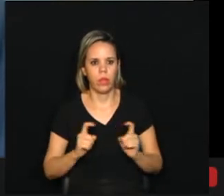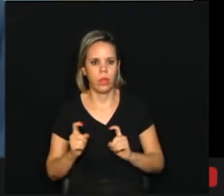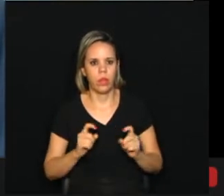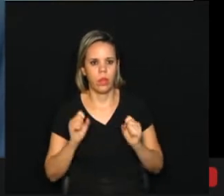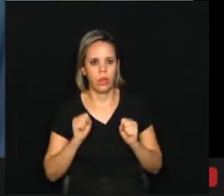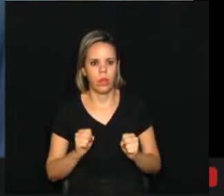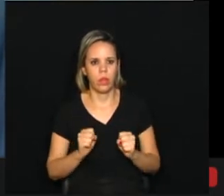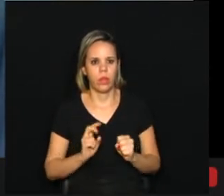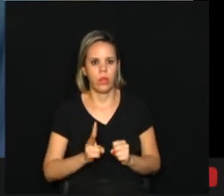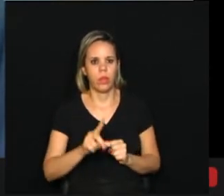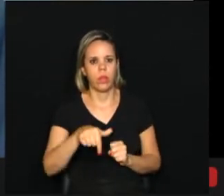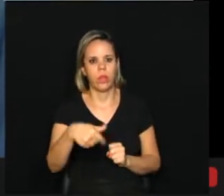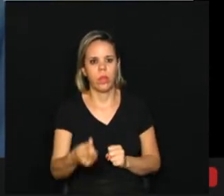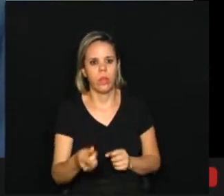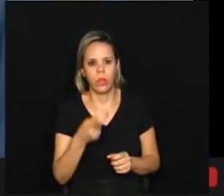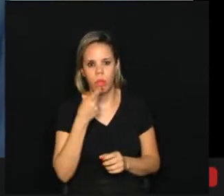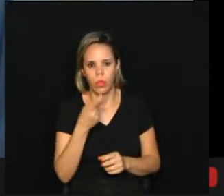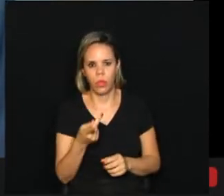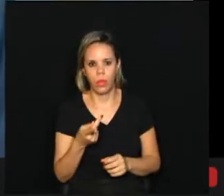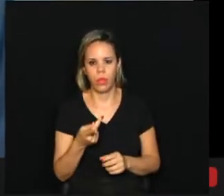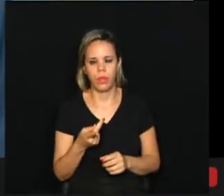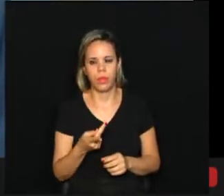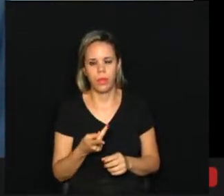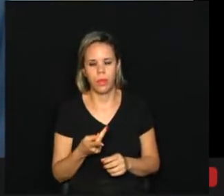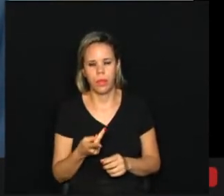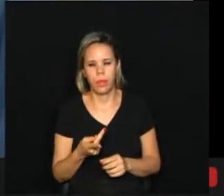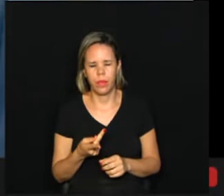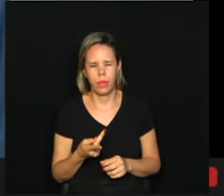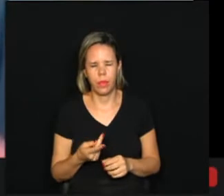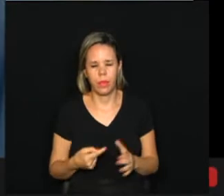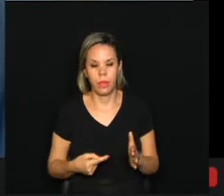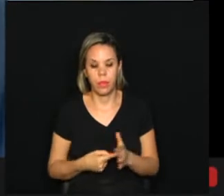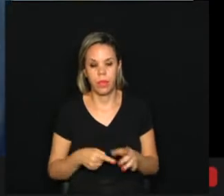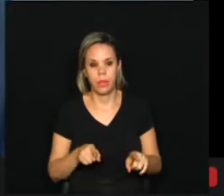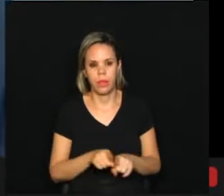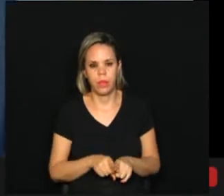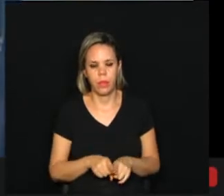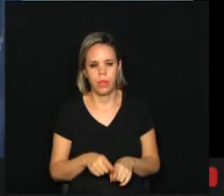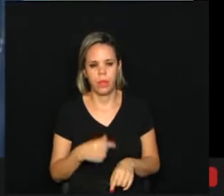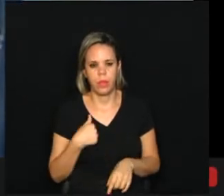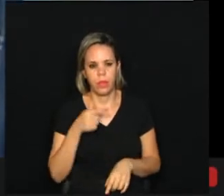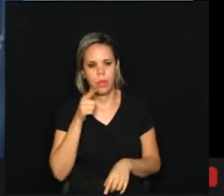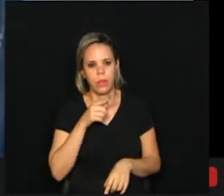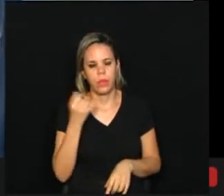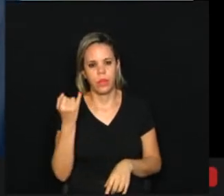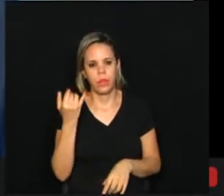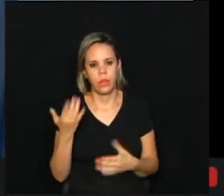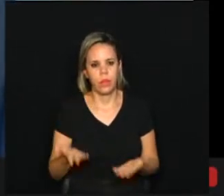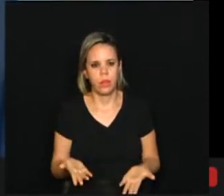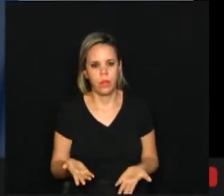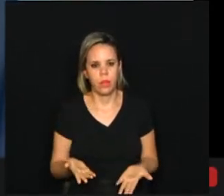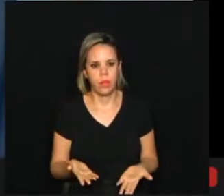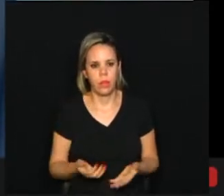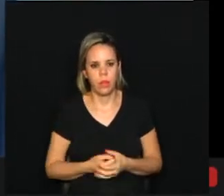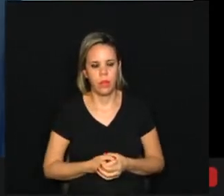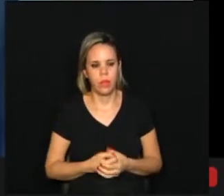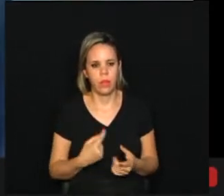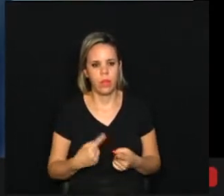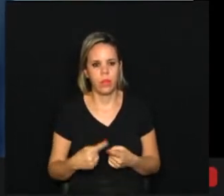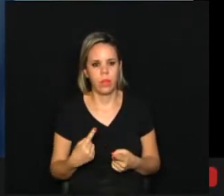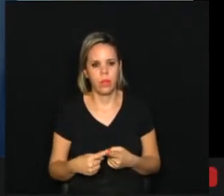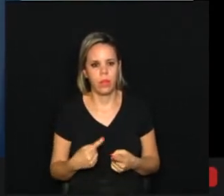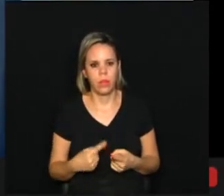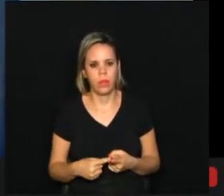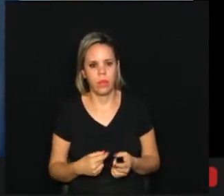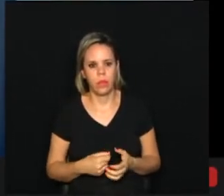dar a consequência que você falou, para além da punição. A punição eu considero importante, né? Por quê? Porque também dá